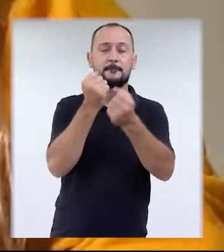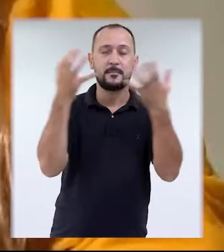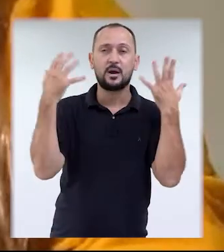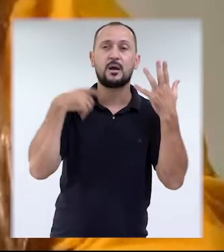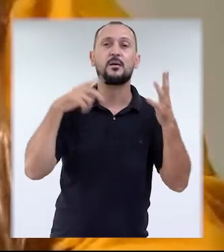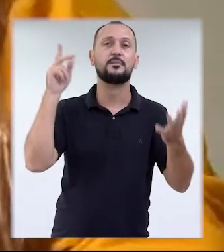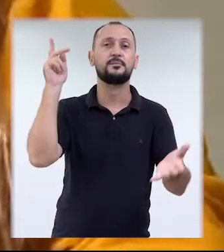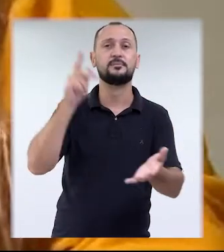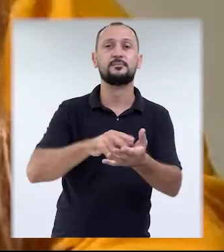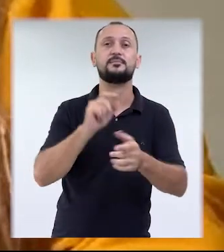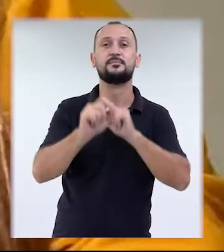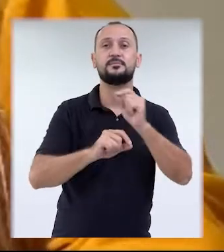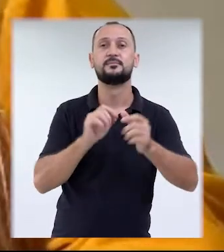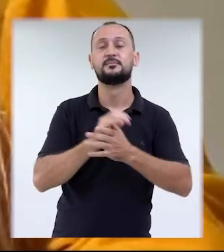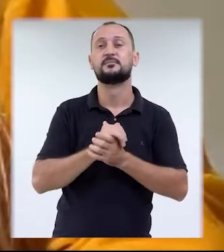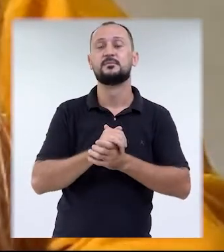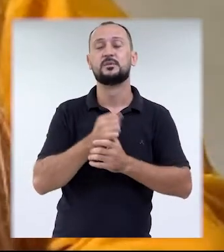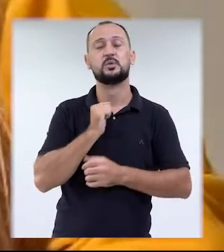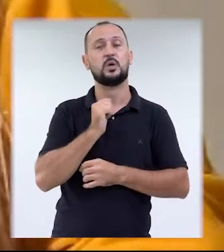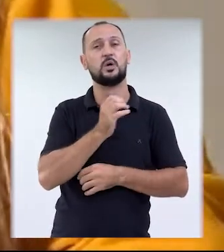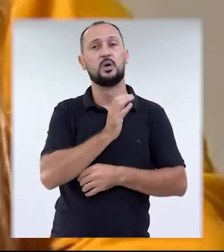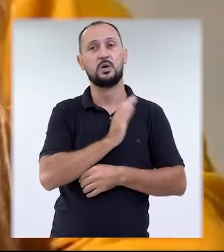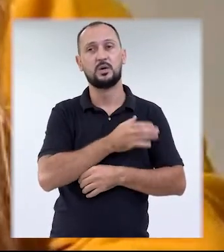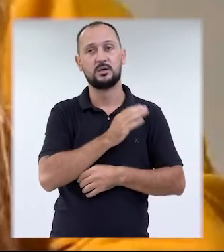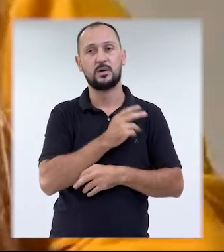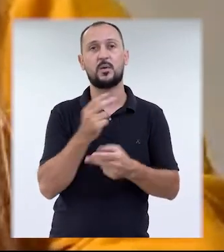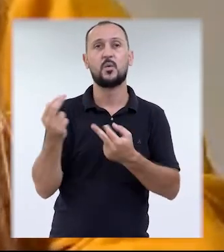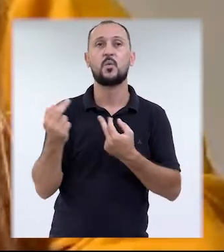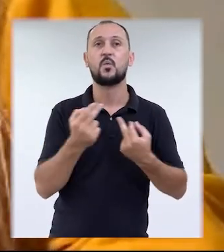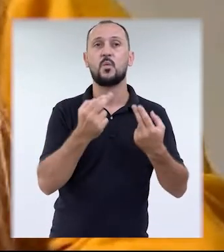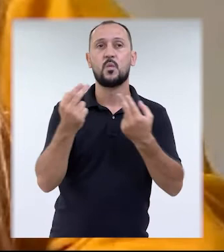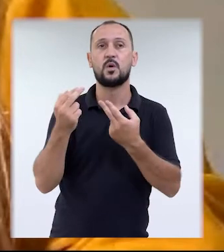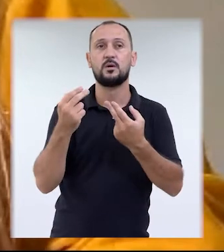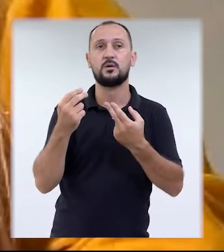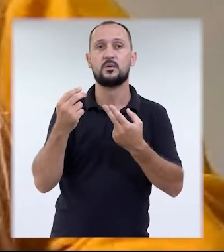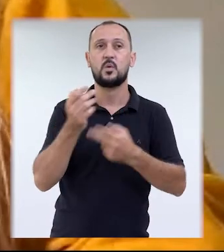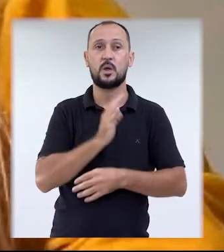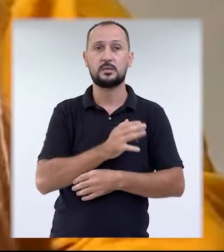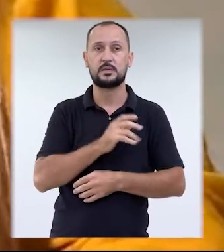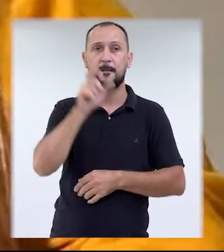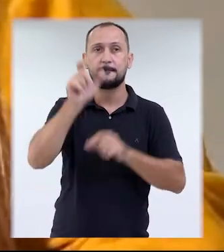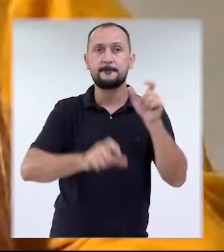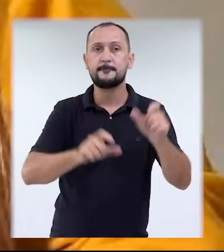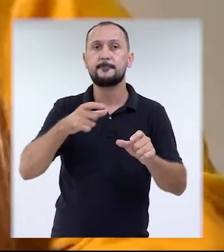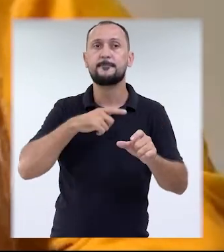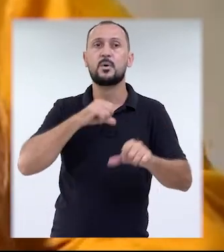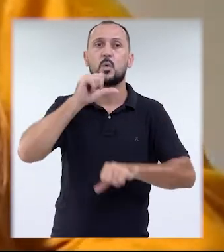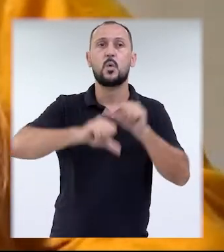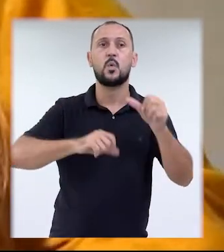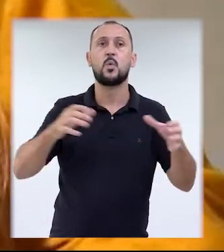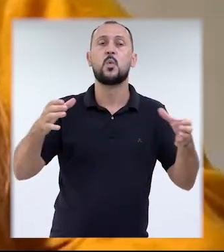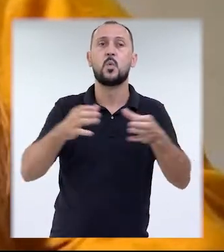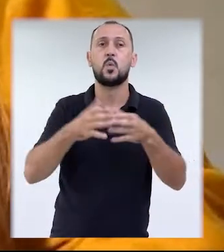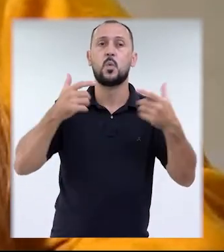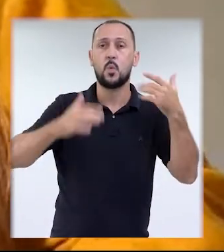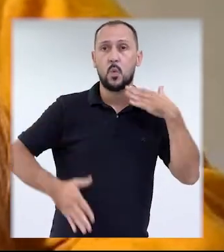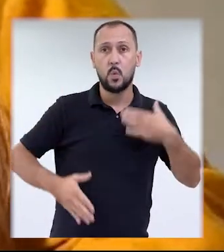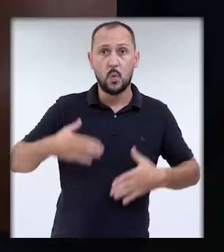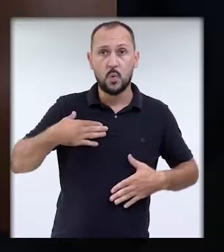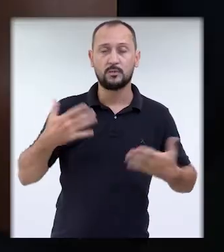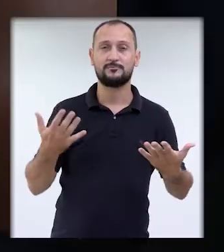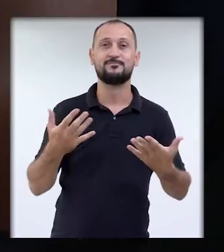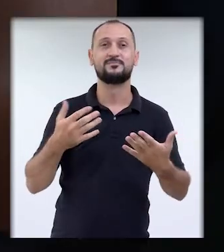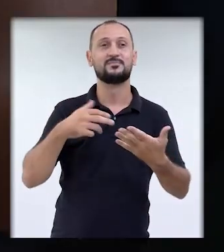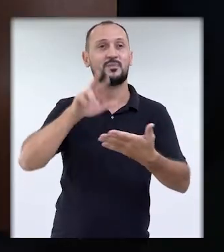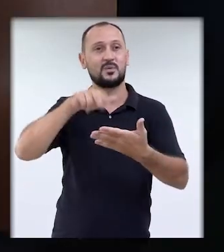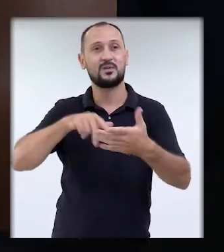seu instrumento regulador, é o seu coração, da mesma forma que o coração humano regula o corpo físico.